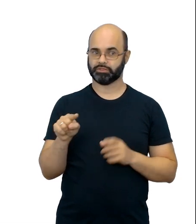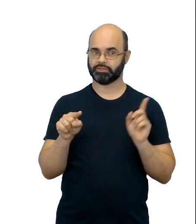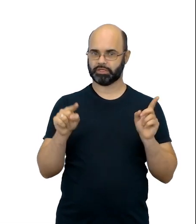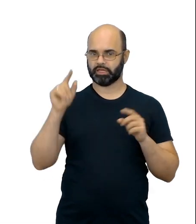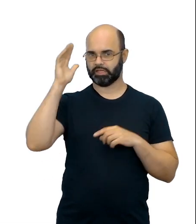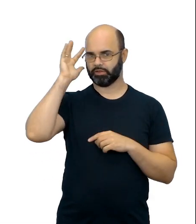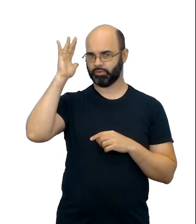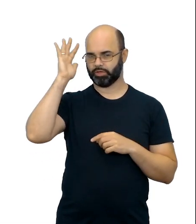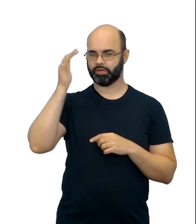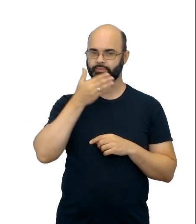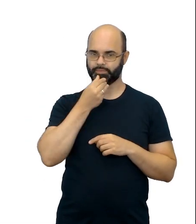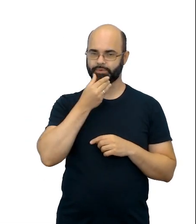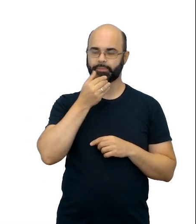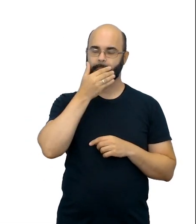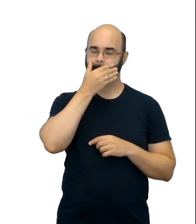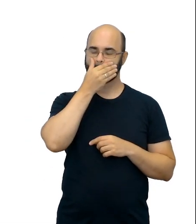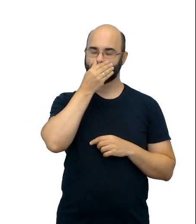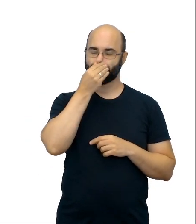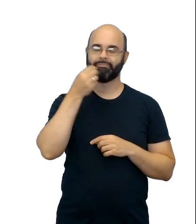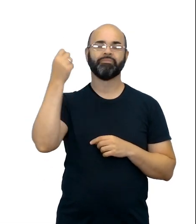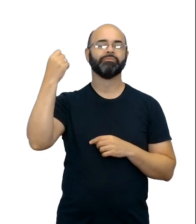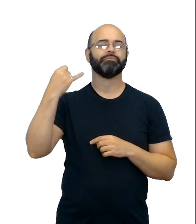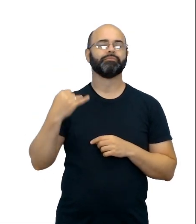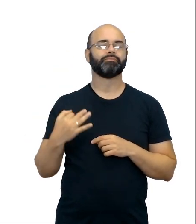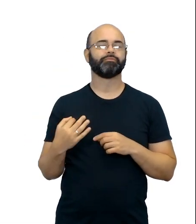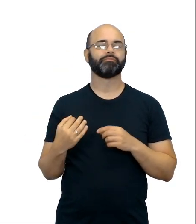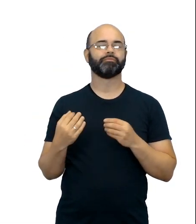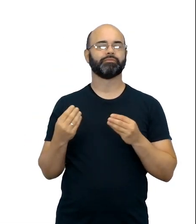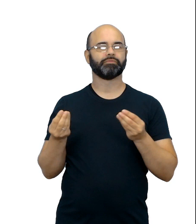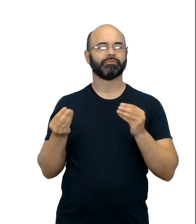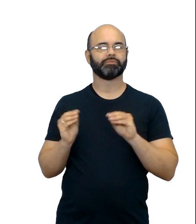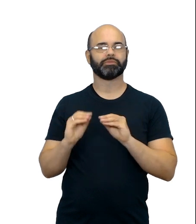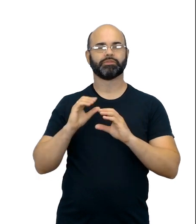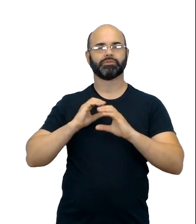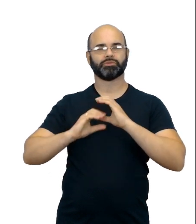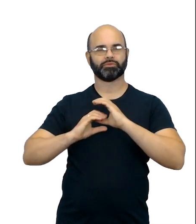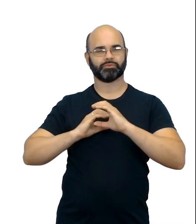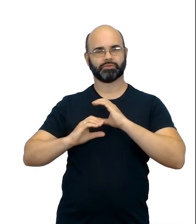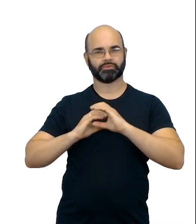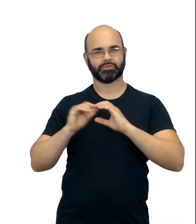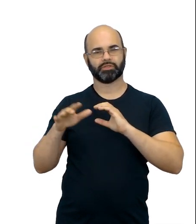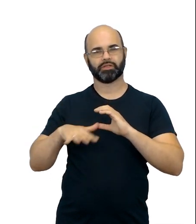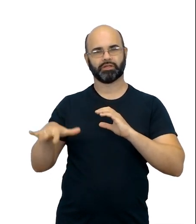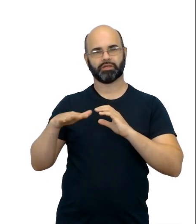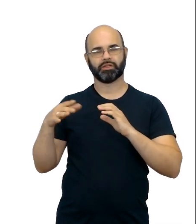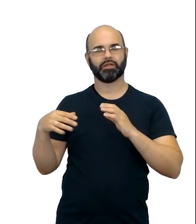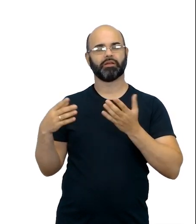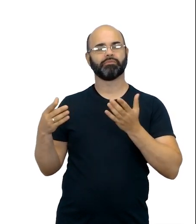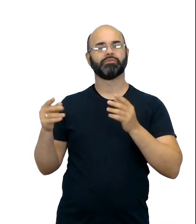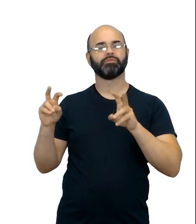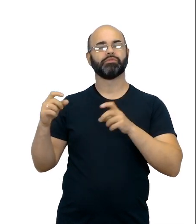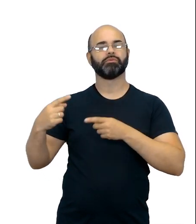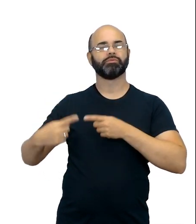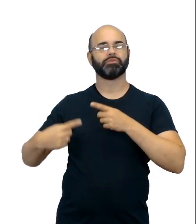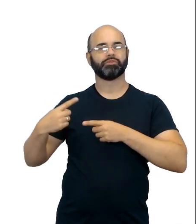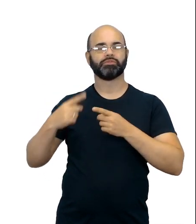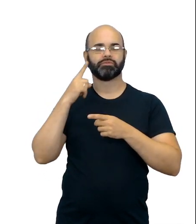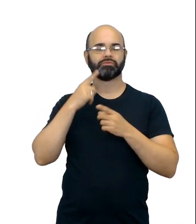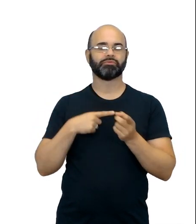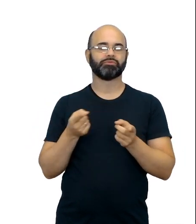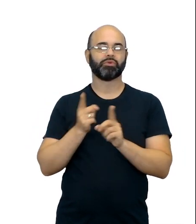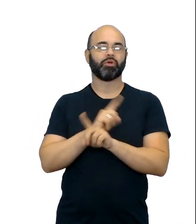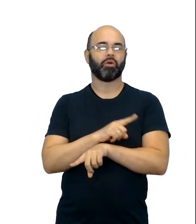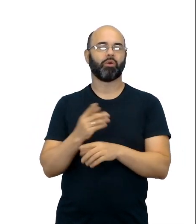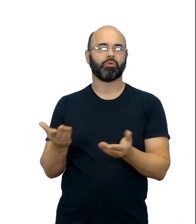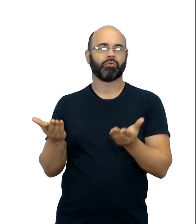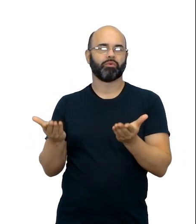debate, insere-se no domínio social de comunicação no campo da discussão de problemas sociais controversos. Então, não